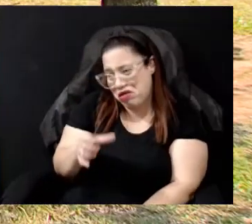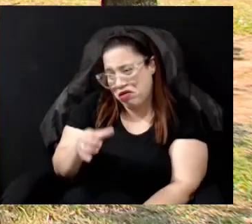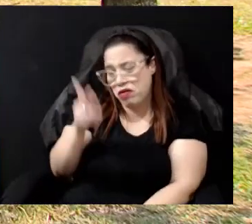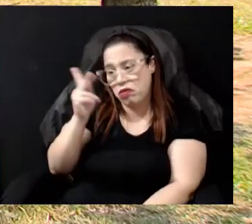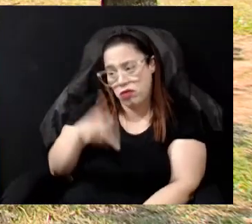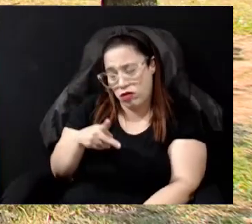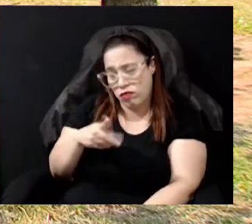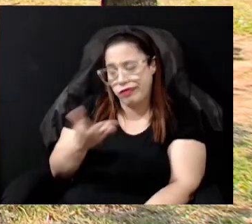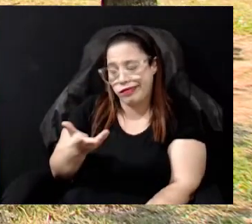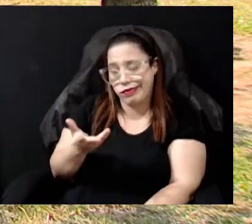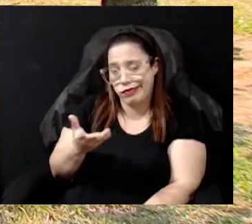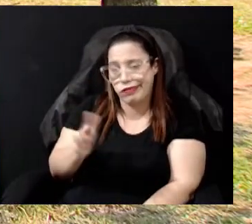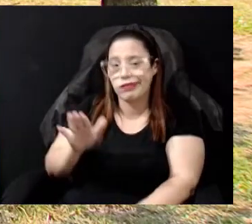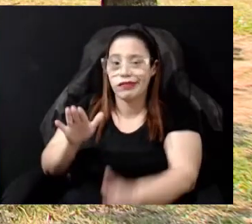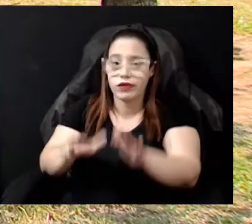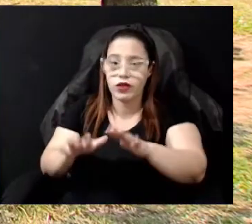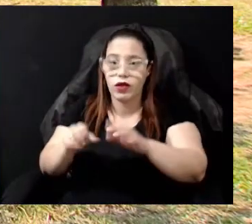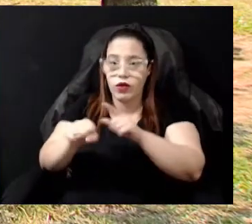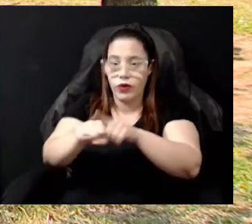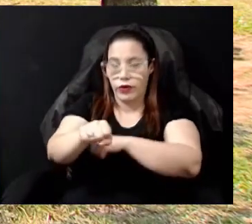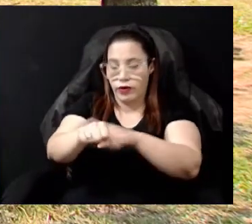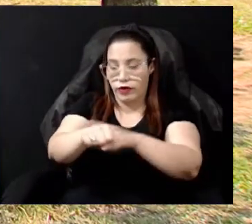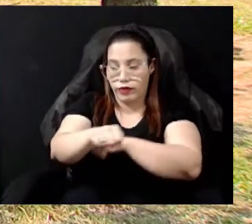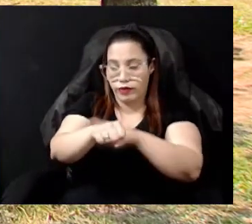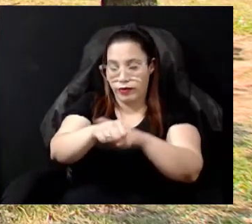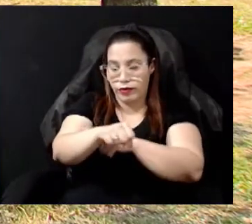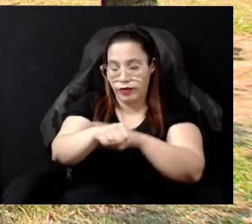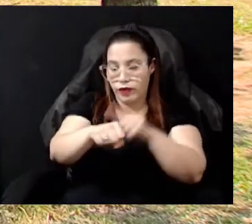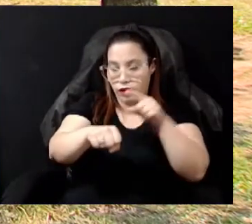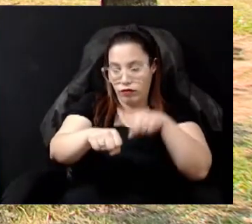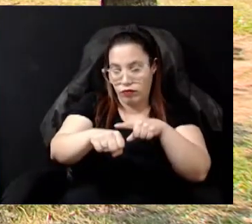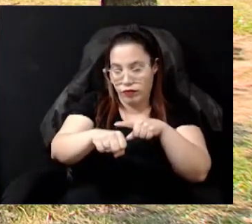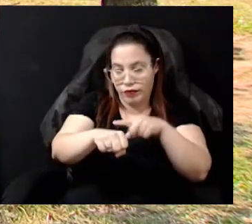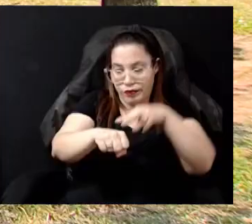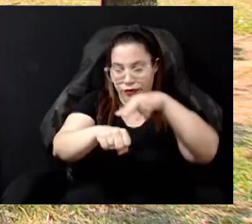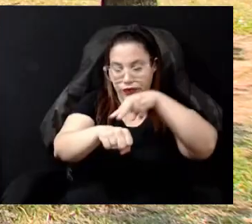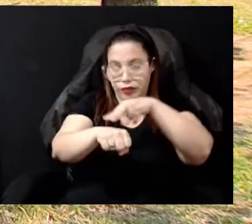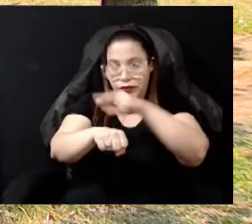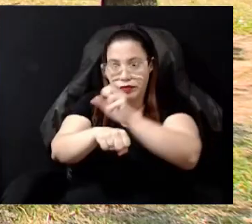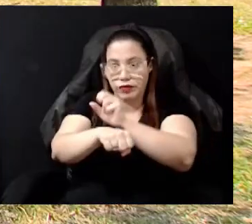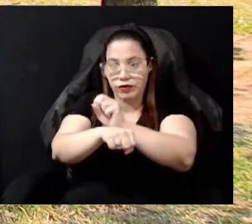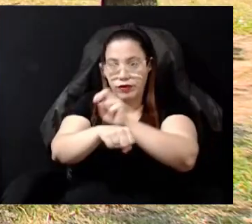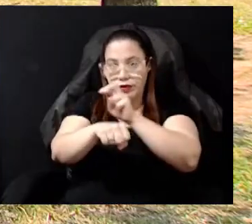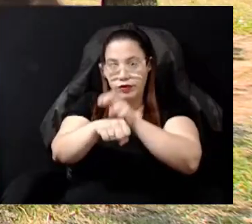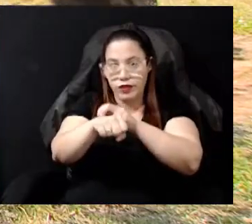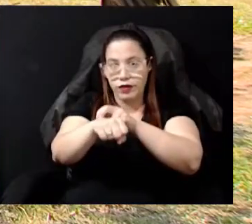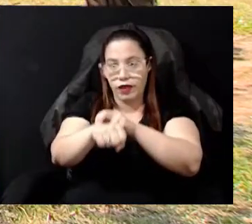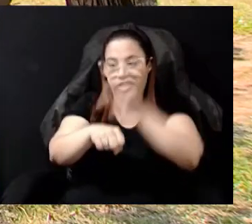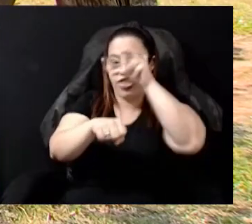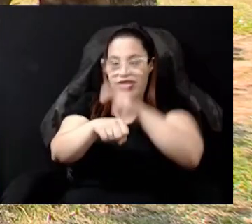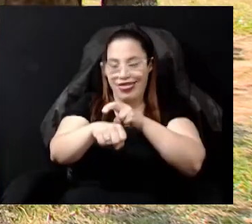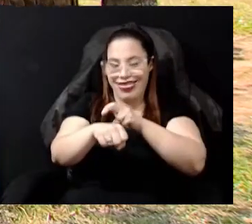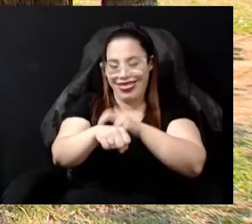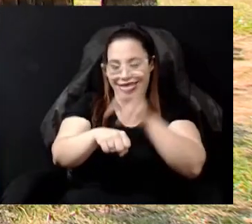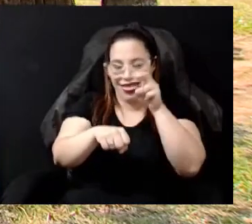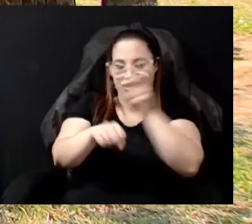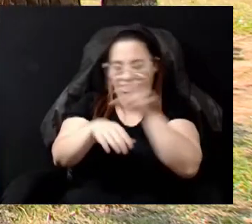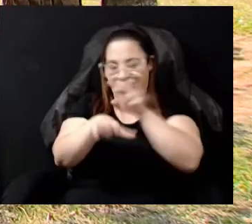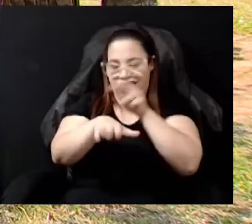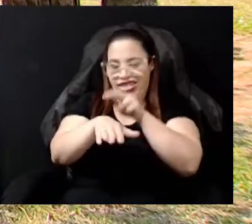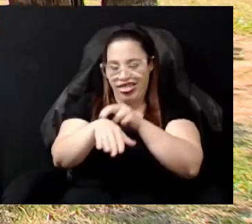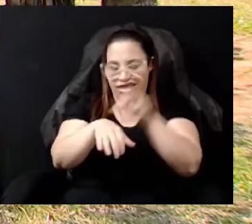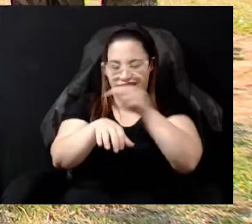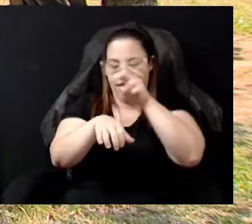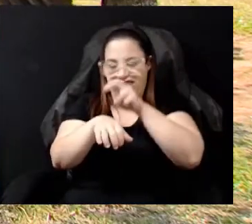ela no punho, da maneira que está sendo feita aqui, só que nos primórdios ela começa a pular, ela se debate um pouco, então ela fica atrelada da maneira que está